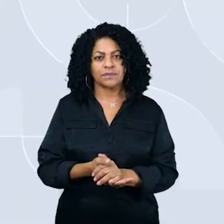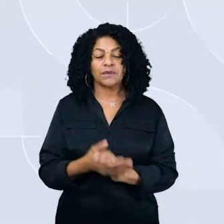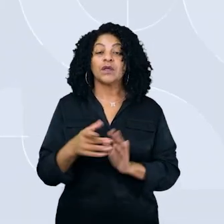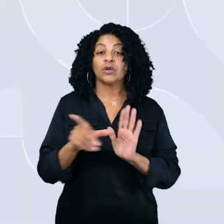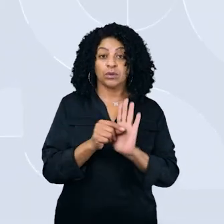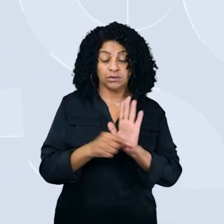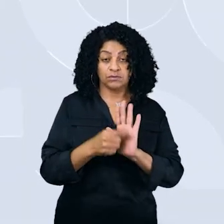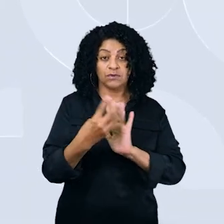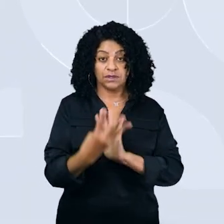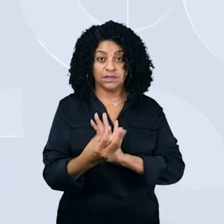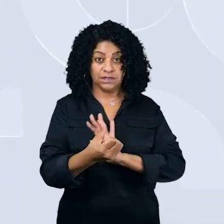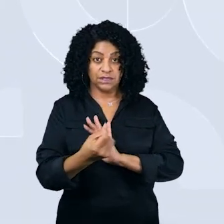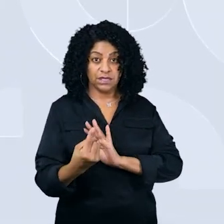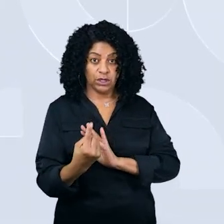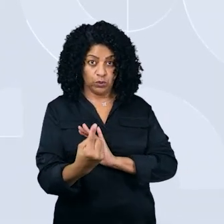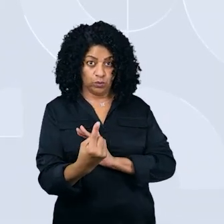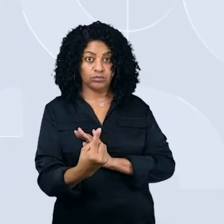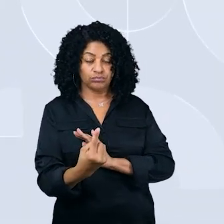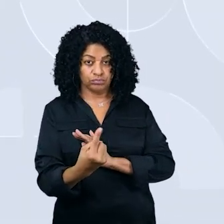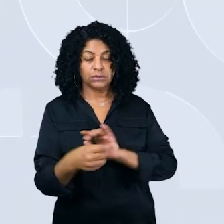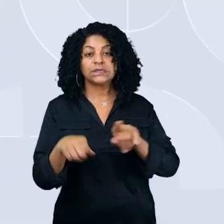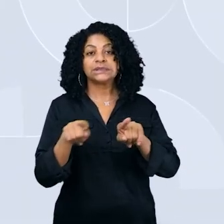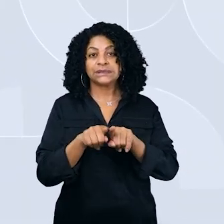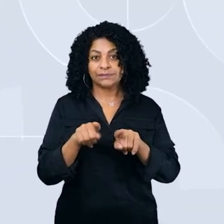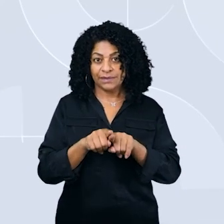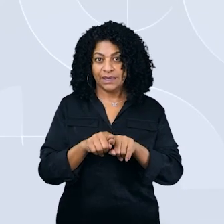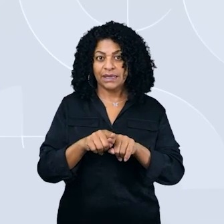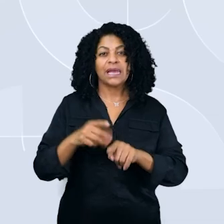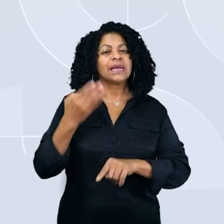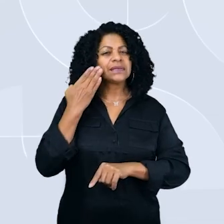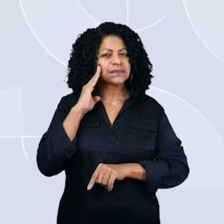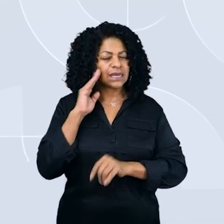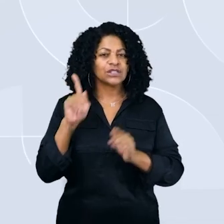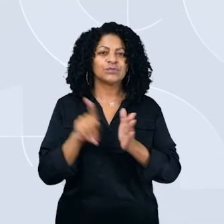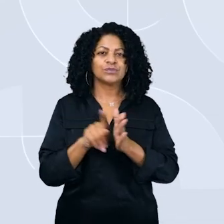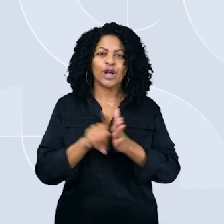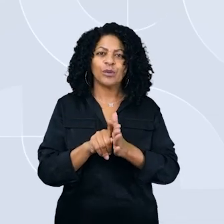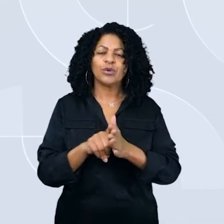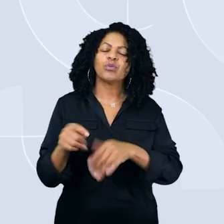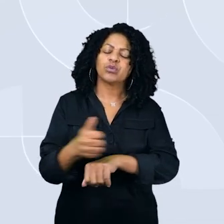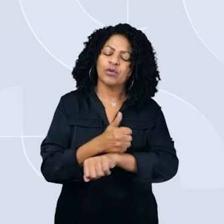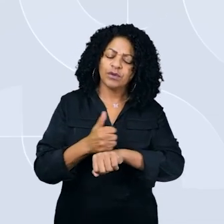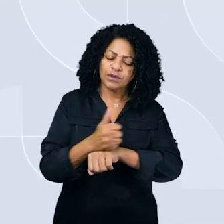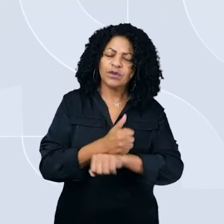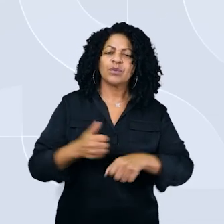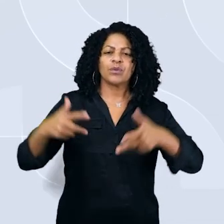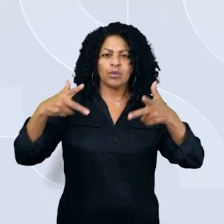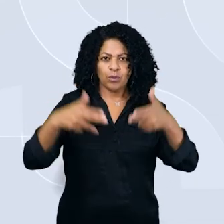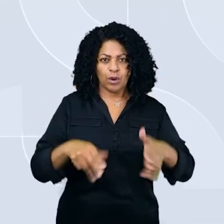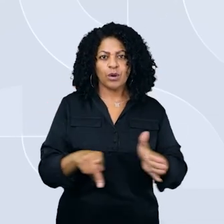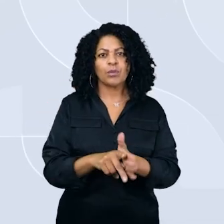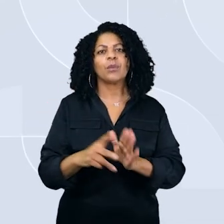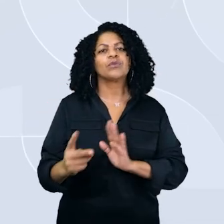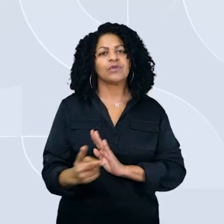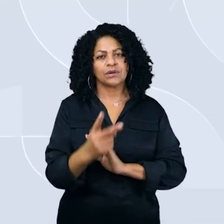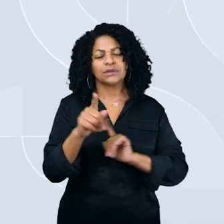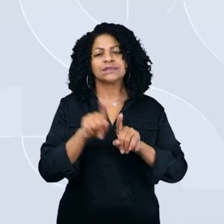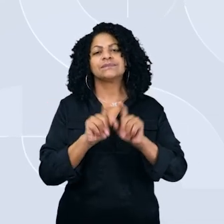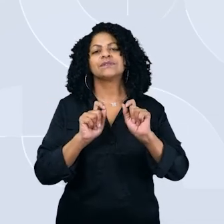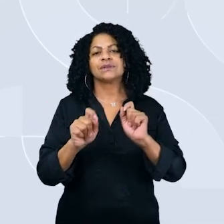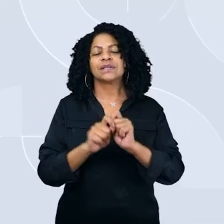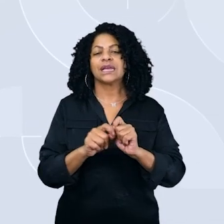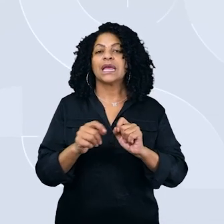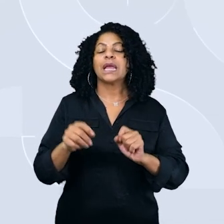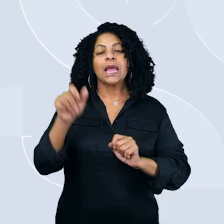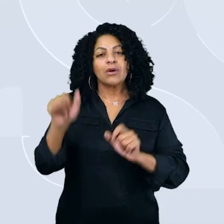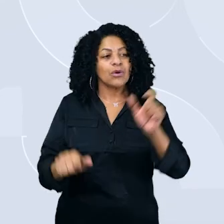artigo 461 deixa explícito que, sendo idêntica a função a todo o trabalho de igual valor prestado